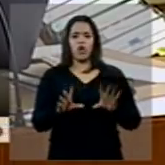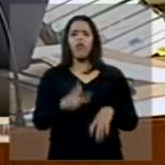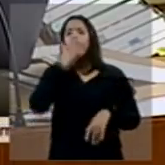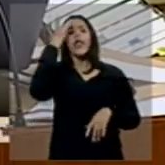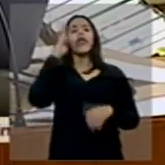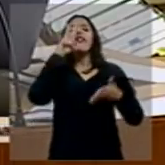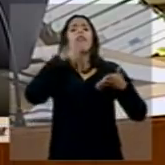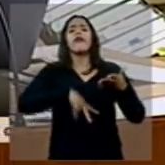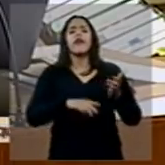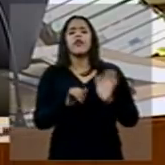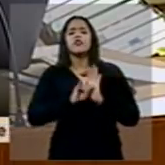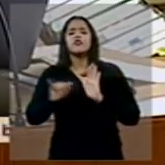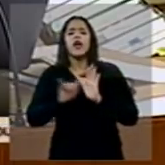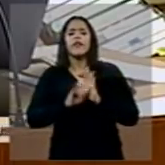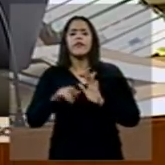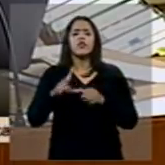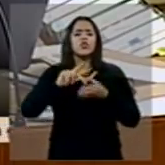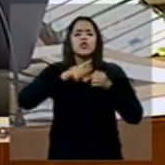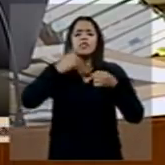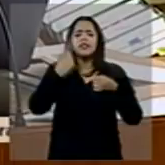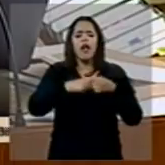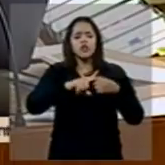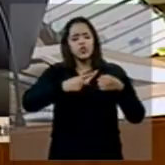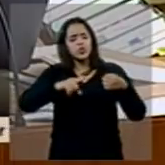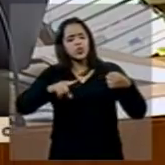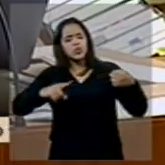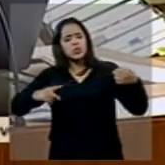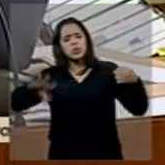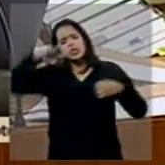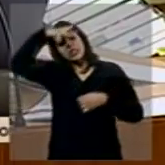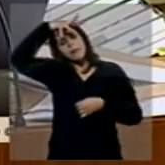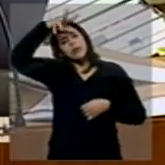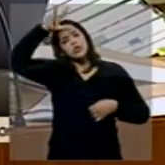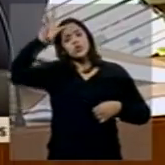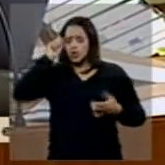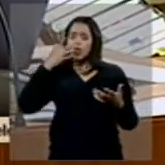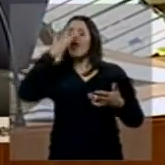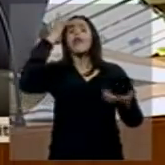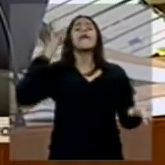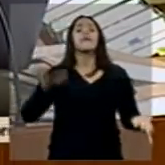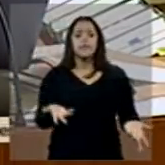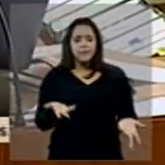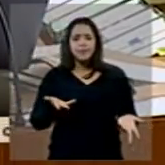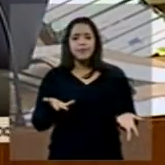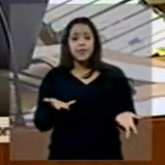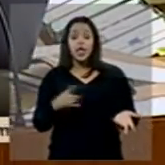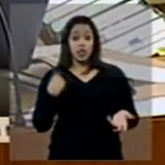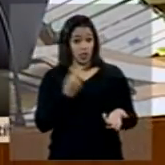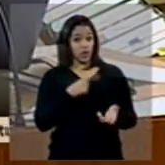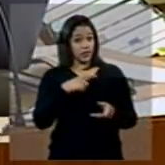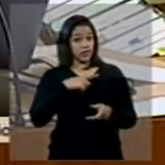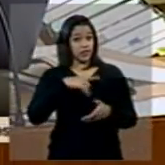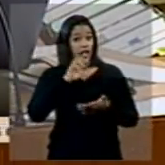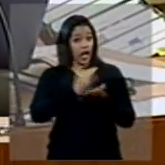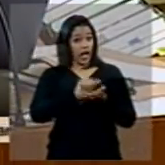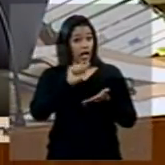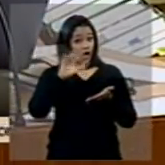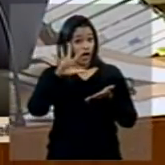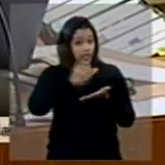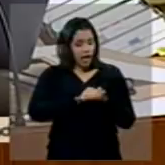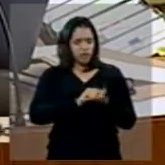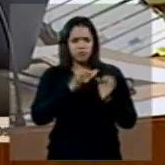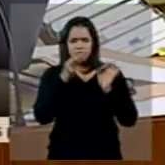ler o edital lá no interior do Amazonas ou do Pará? E nós temos o cadastro mais perfeito de todos